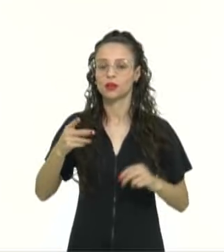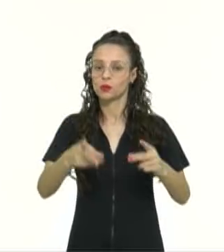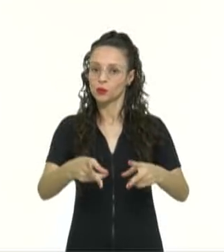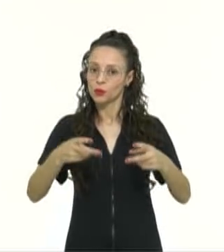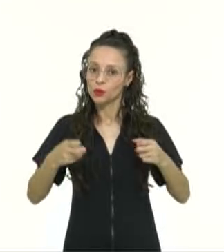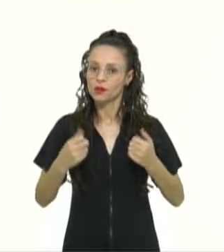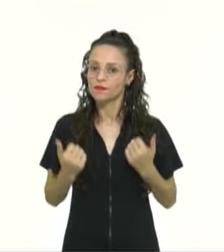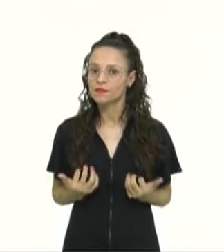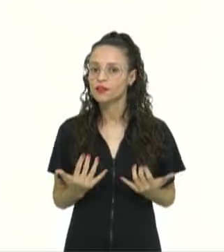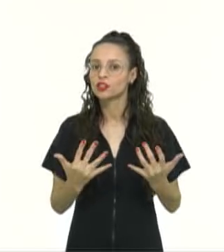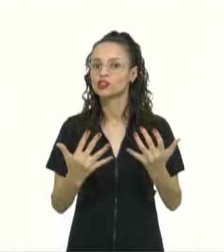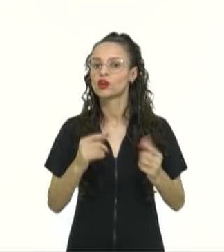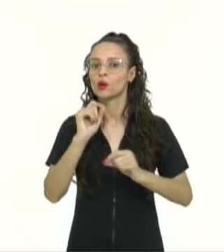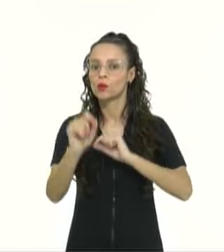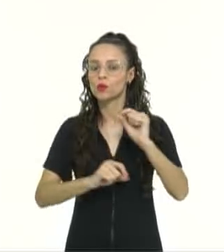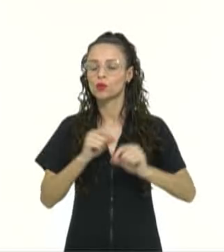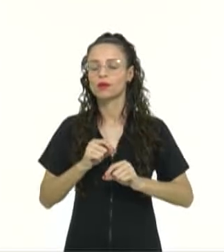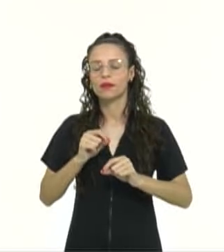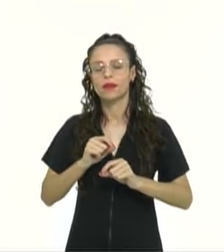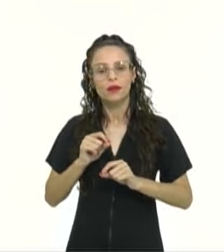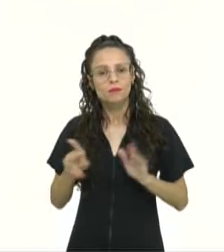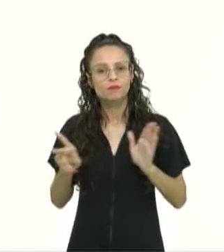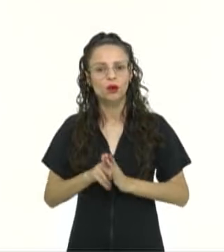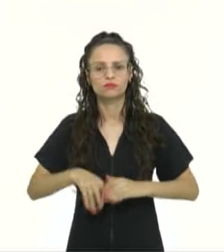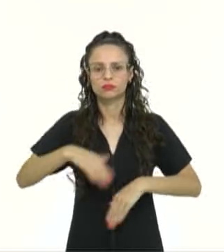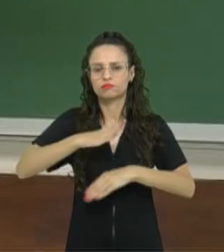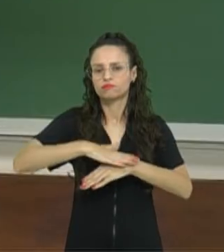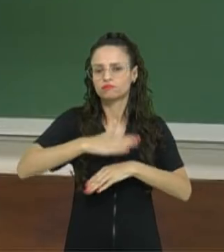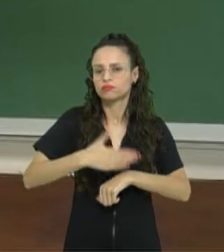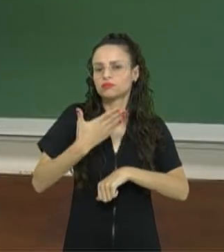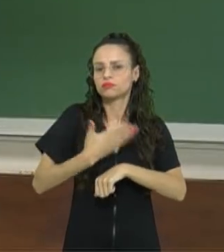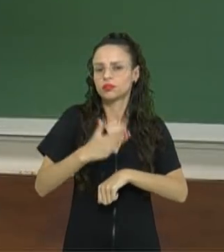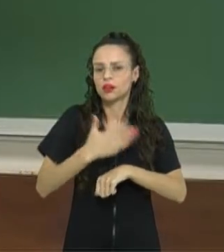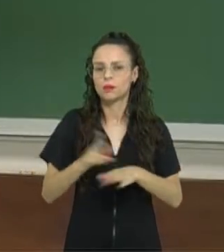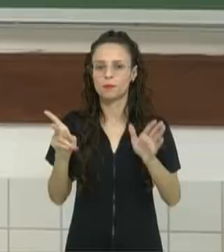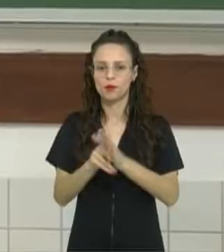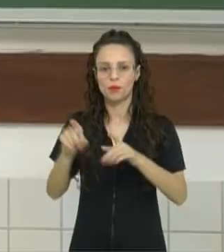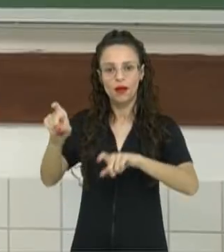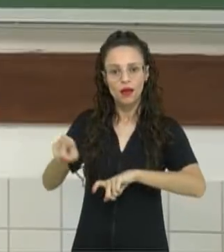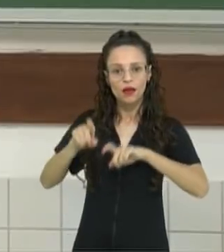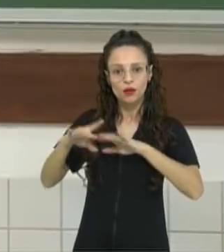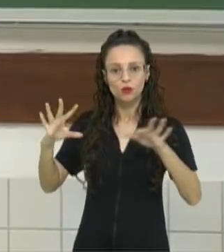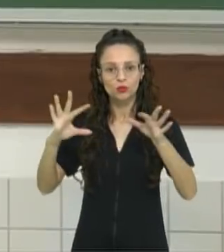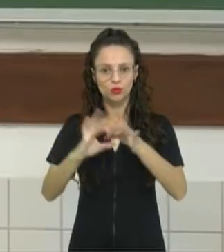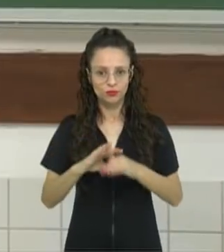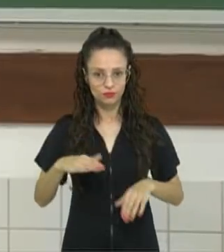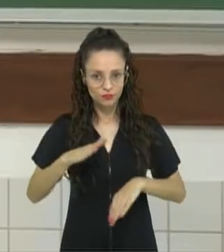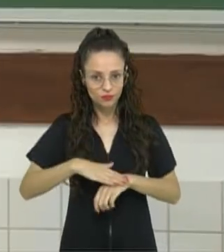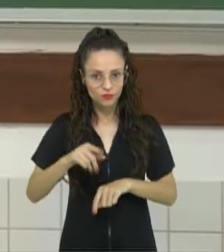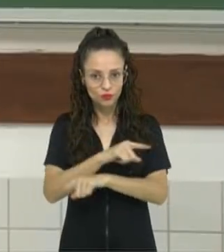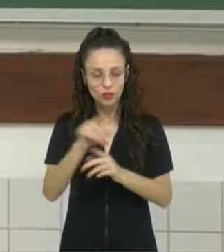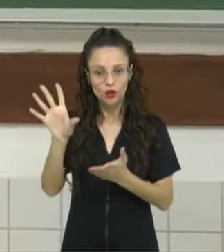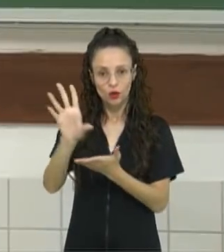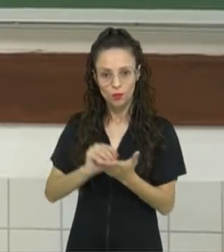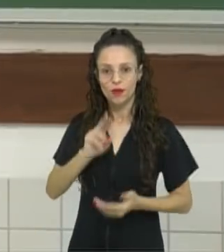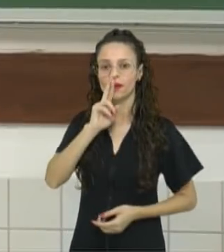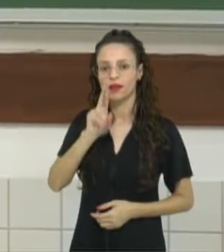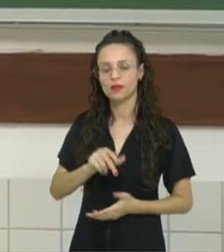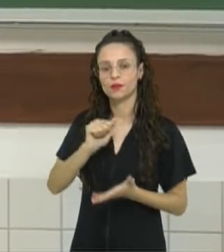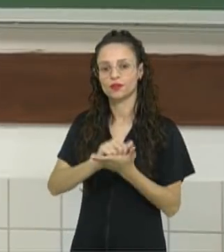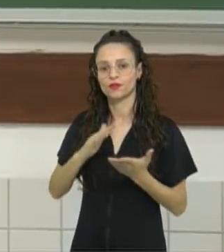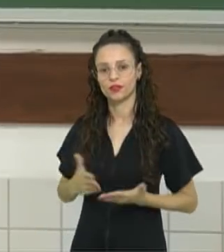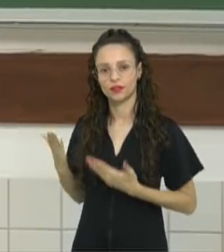extrativismo vegetal, são as atividades desenvolvidas na agricultura. Então, agora vocês vão copiar e responder